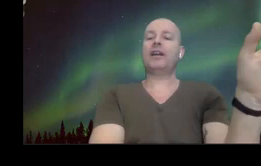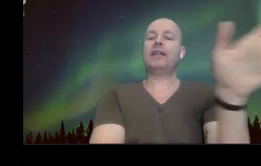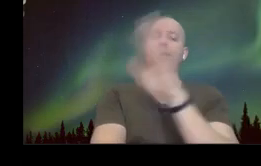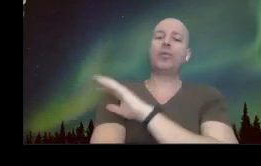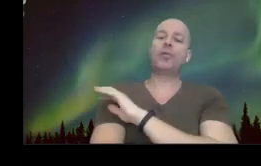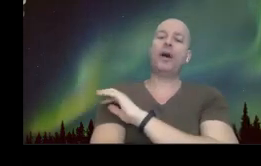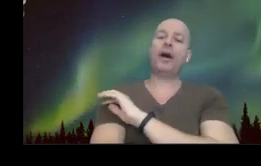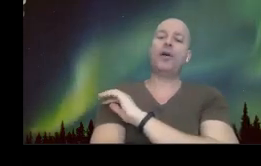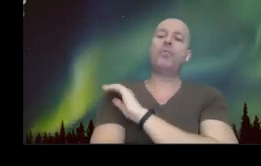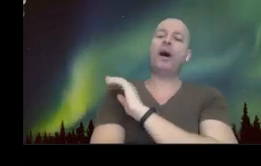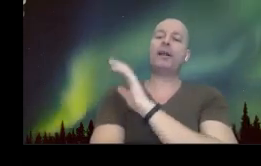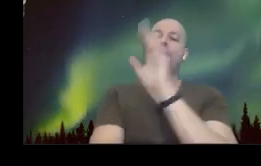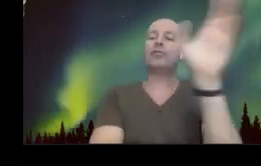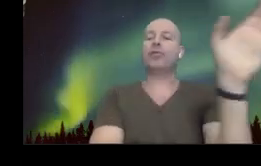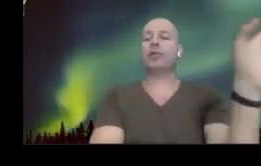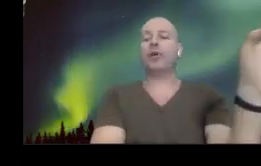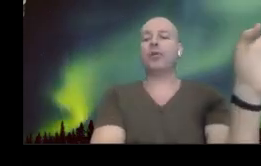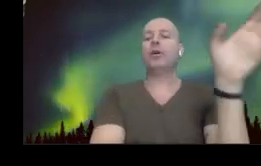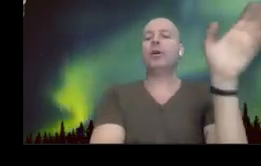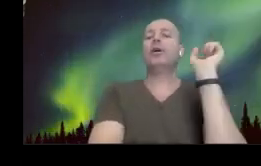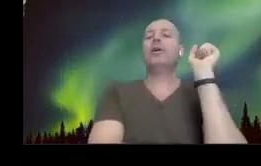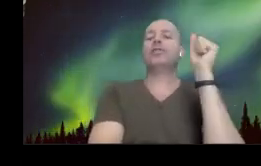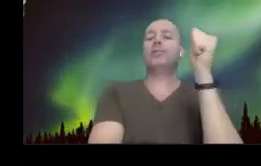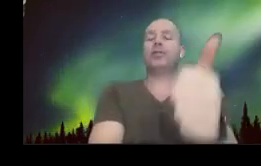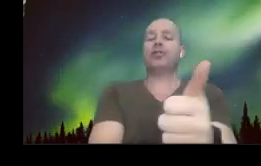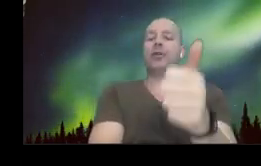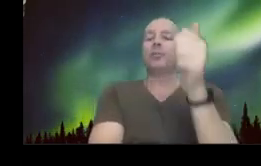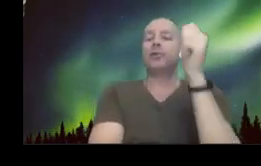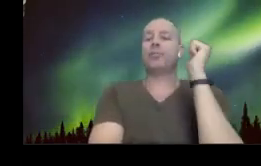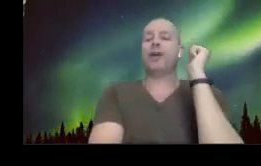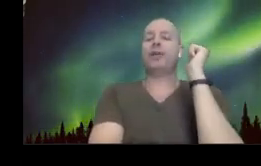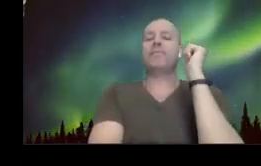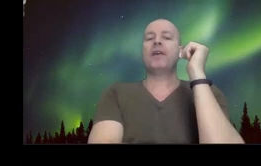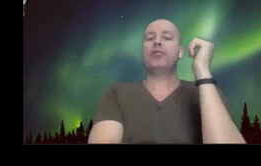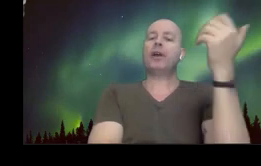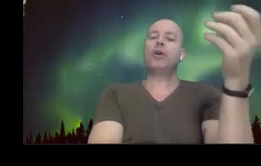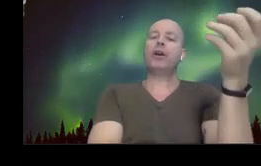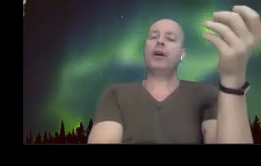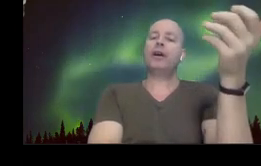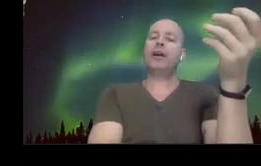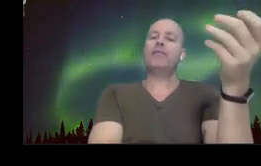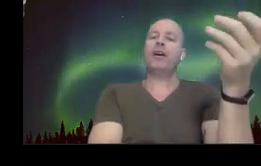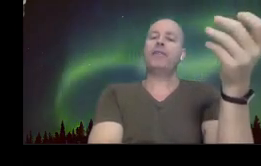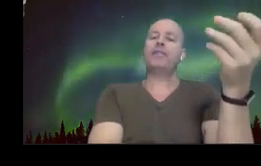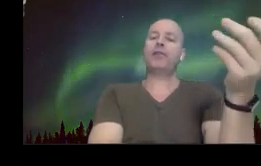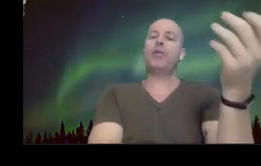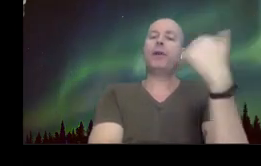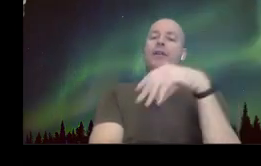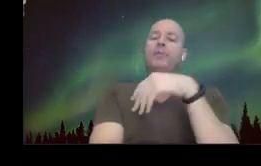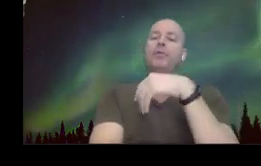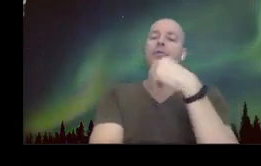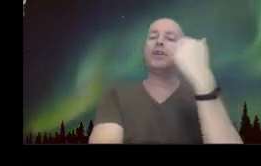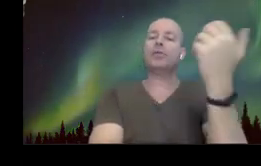acabou de ser decretada como um parque nacional, você protegeu ela muito bem, Só que agora ela vai